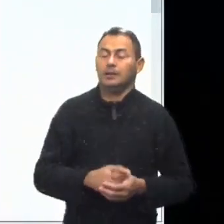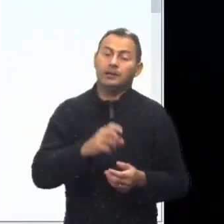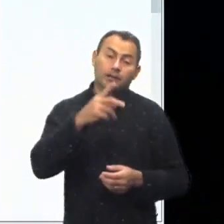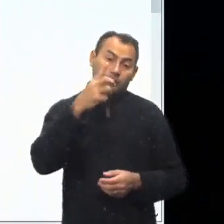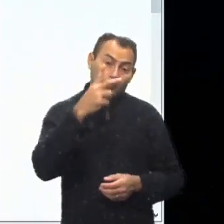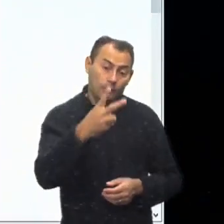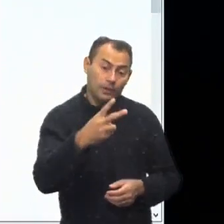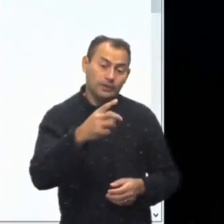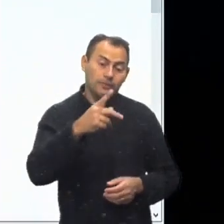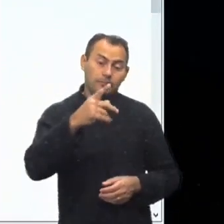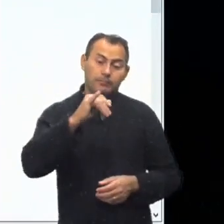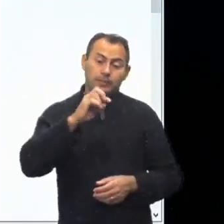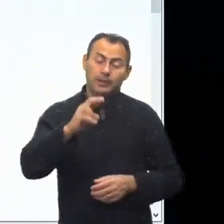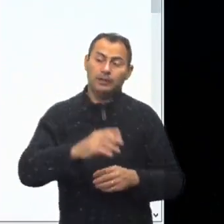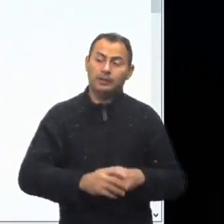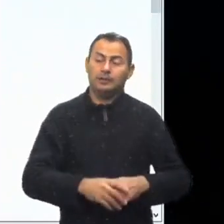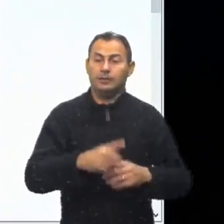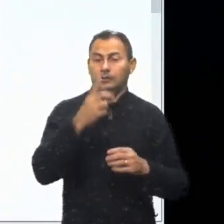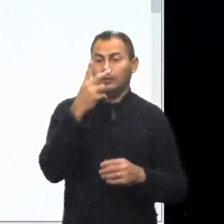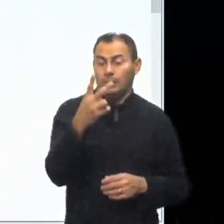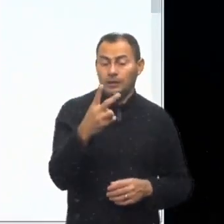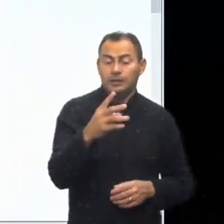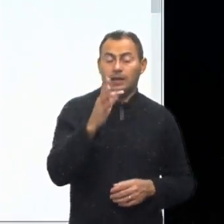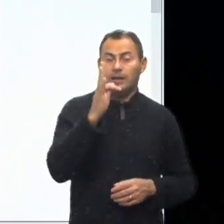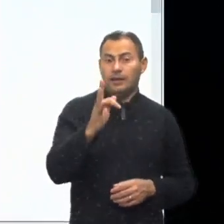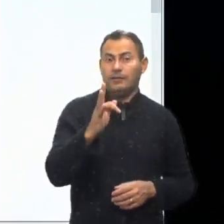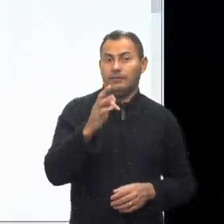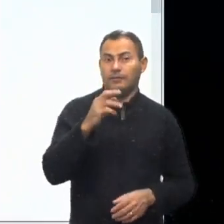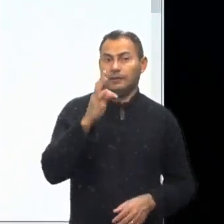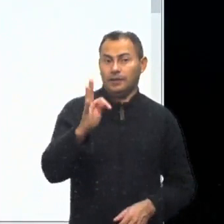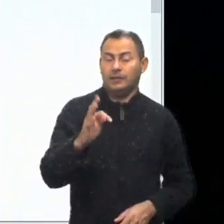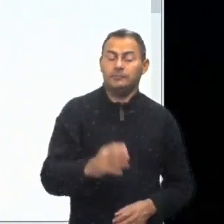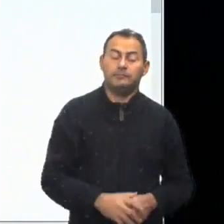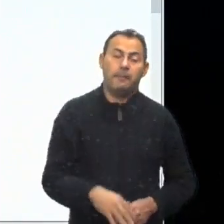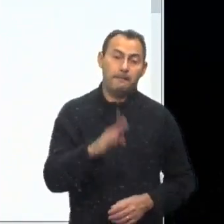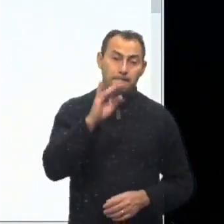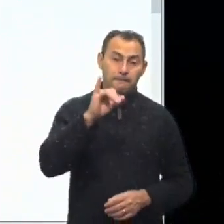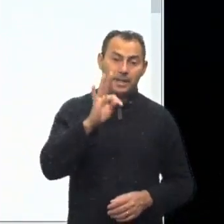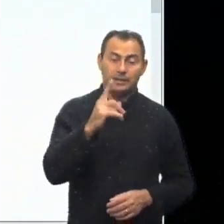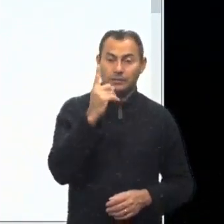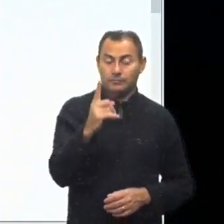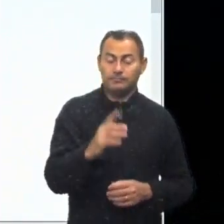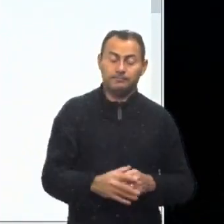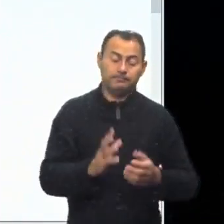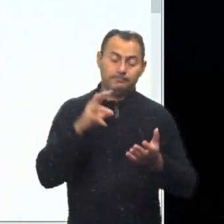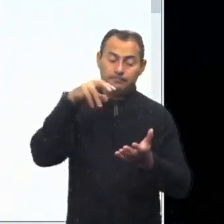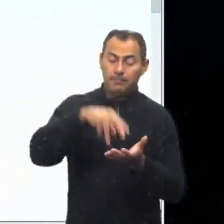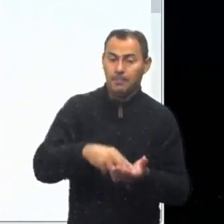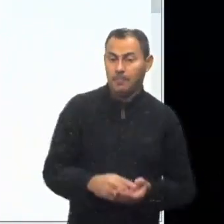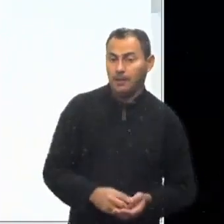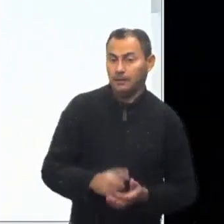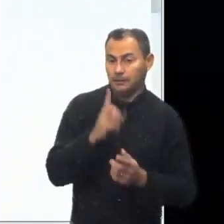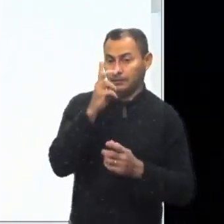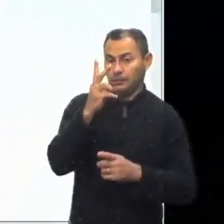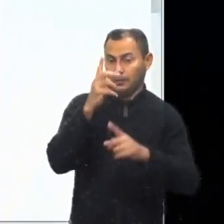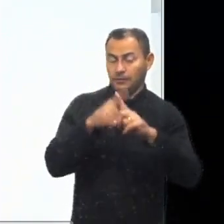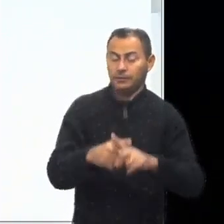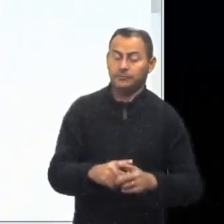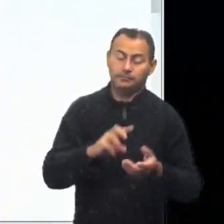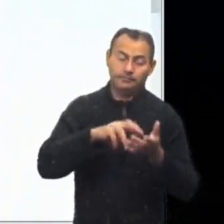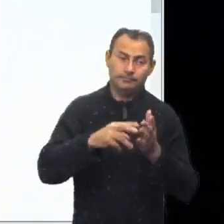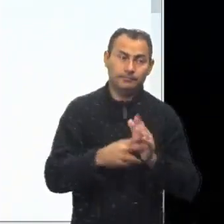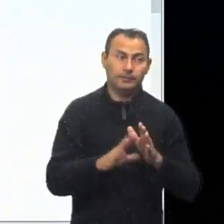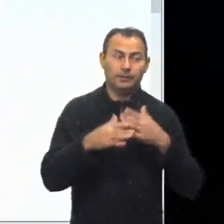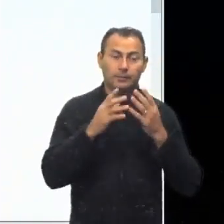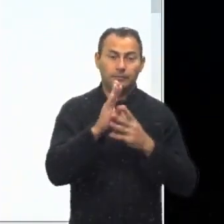2π 2ft, ou seja, quando o bit for 1, a frequência vai ser duas vezes a frequência